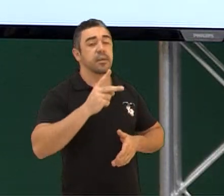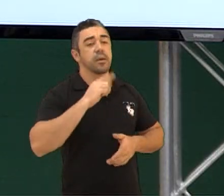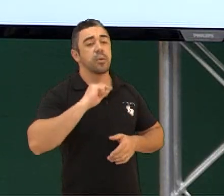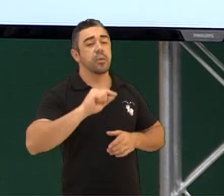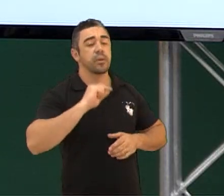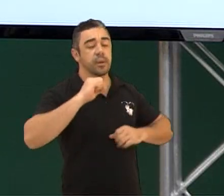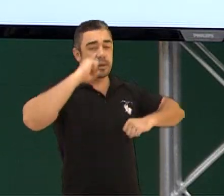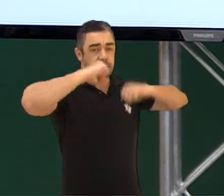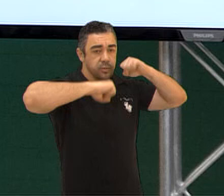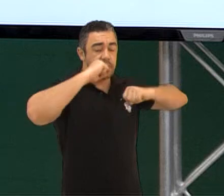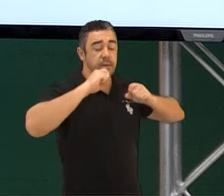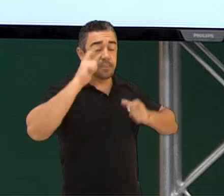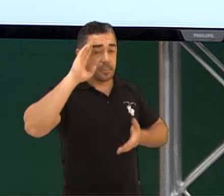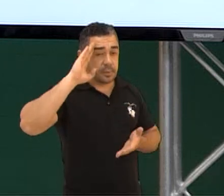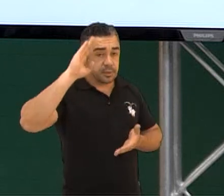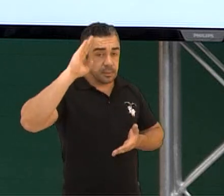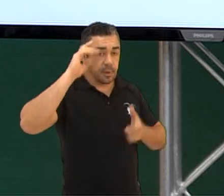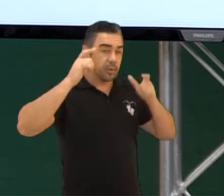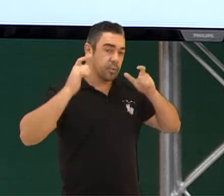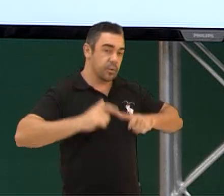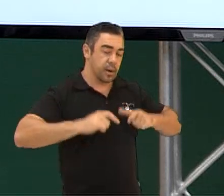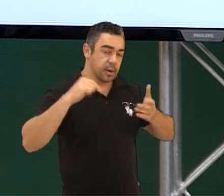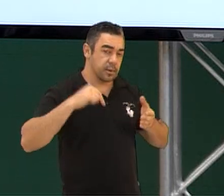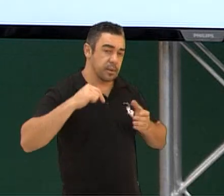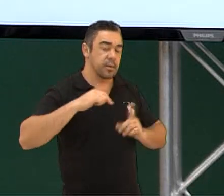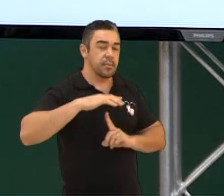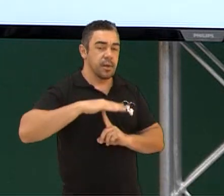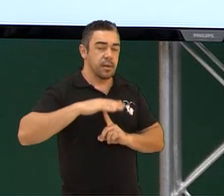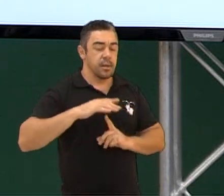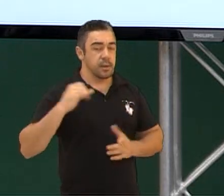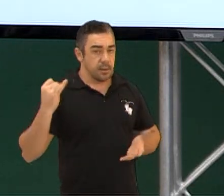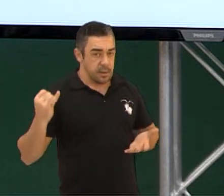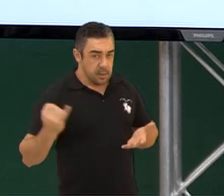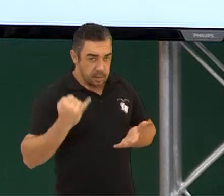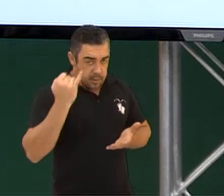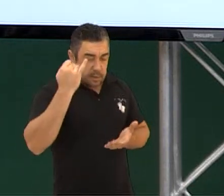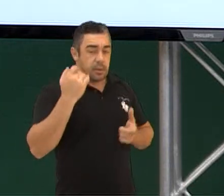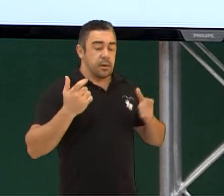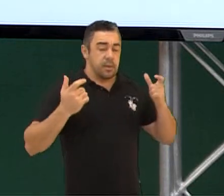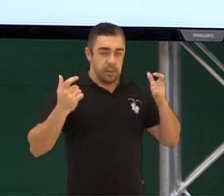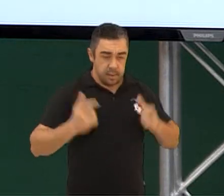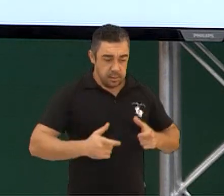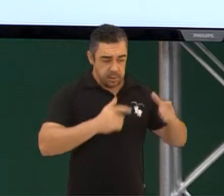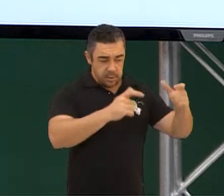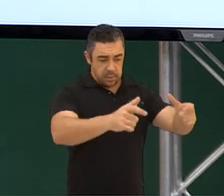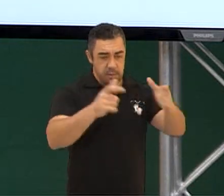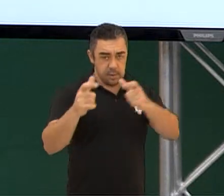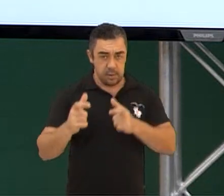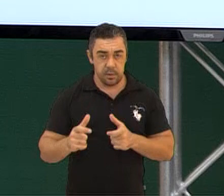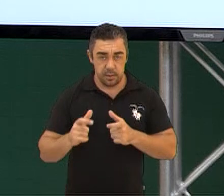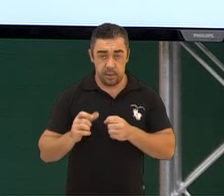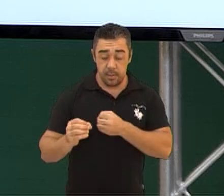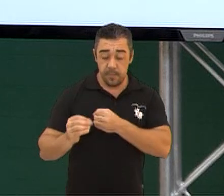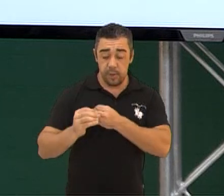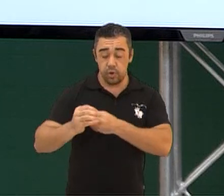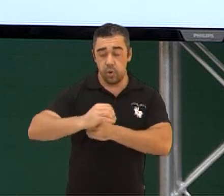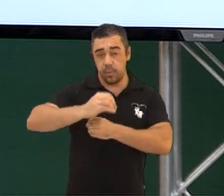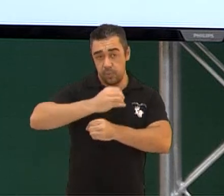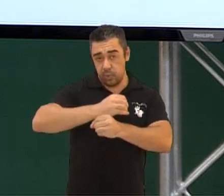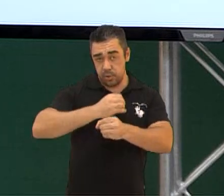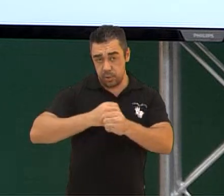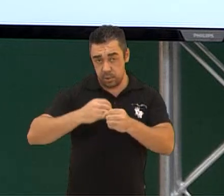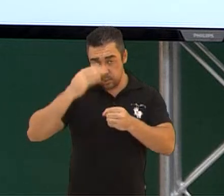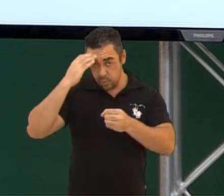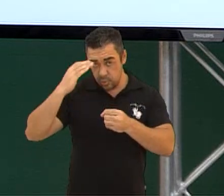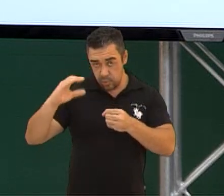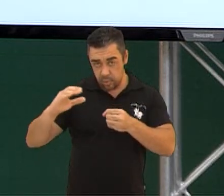áreas industriais do estado do Paraná? Então, nós temos aqui, importante, né, alguns focos importantes na região metropolitana de Curitiba. Aqui nós